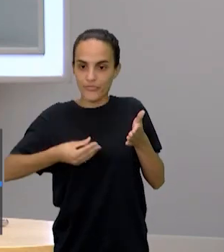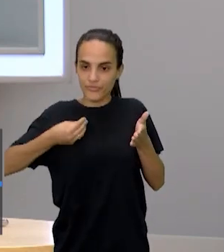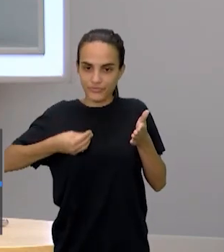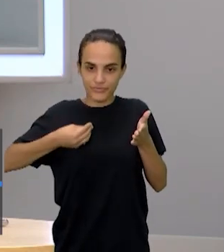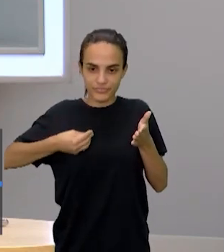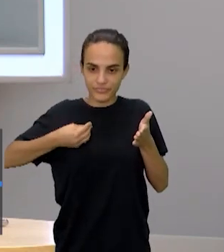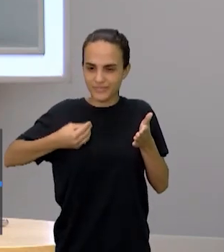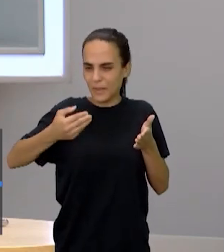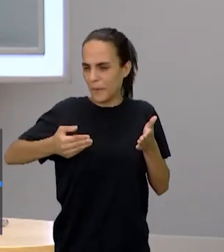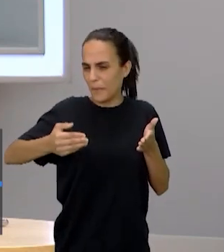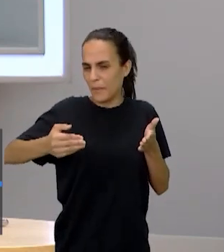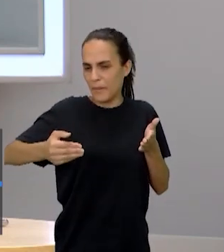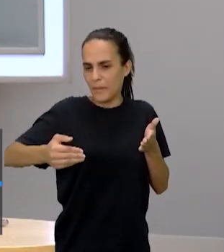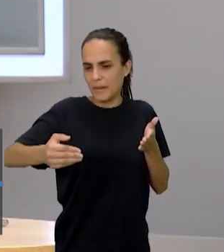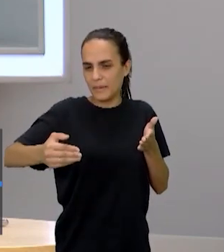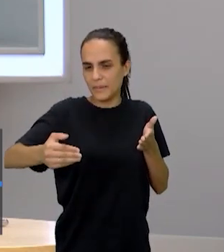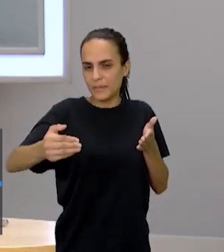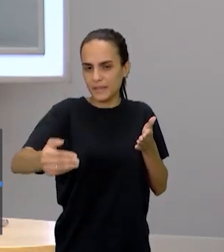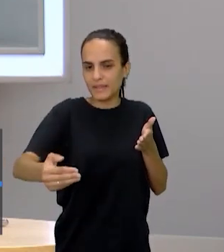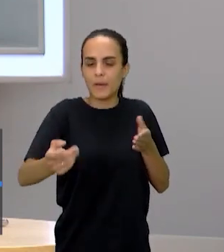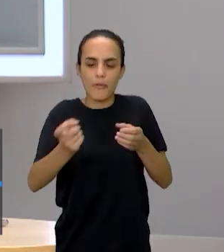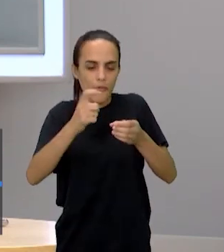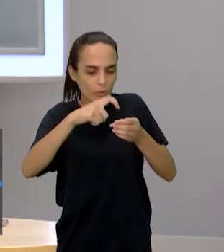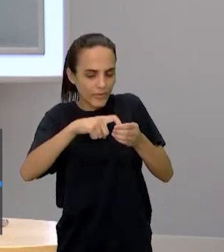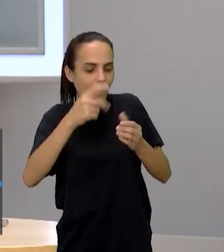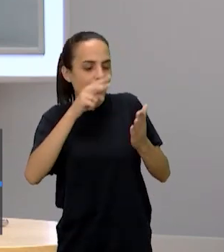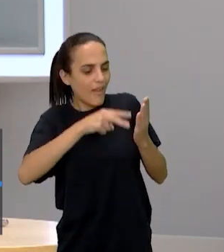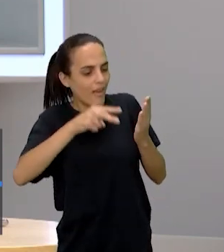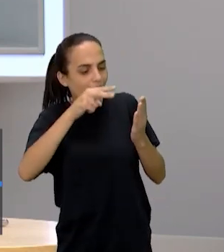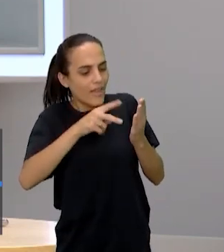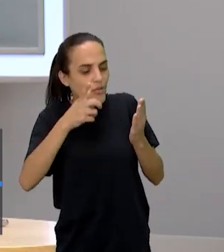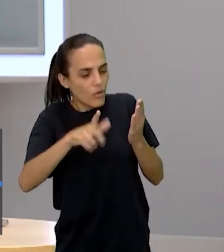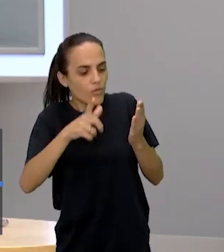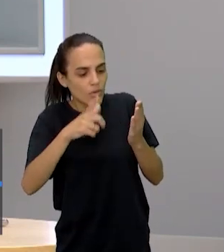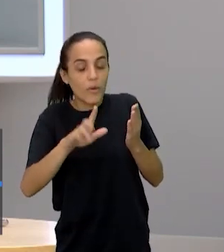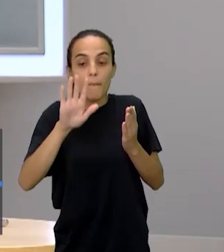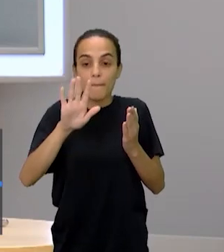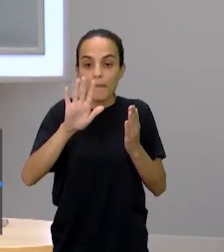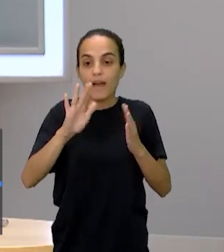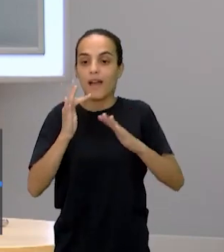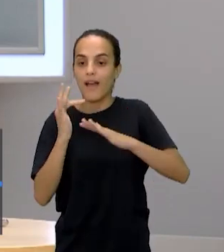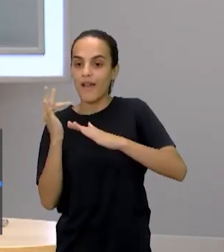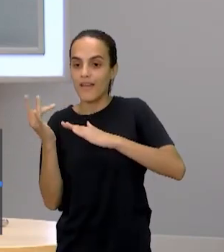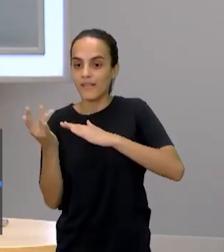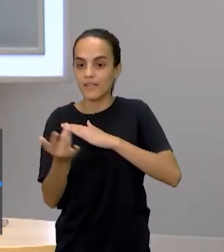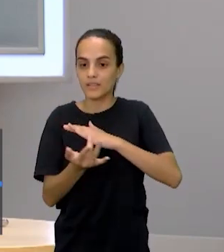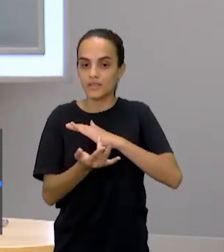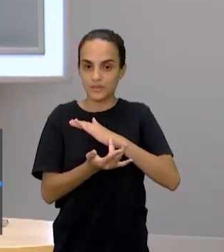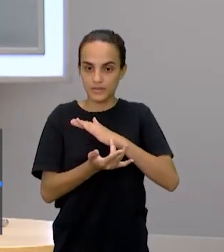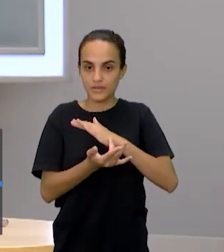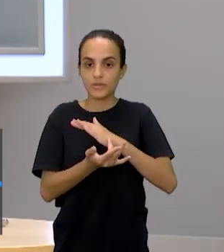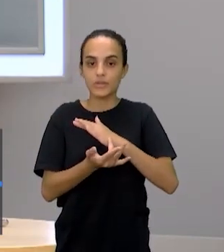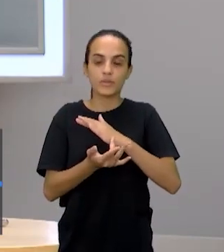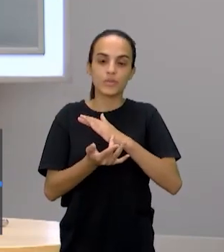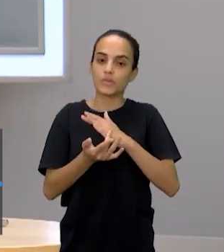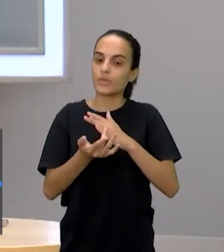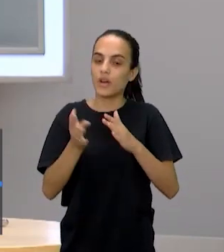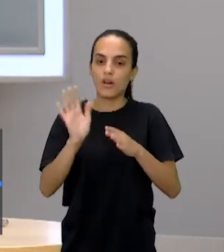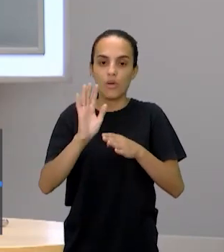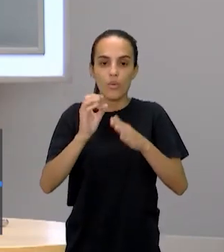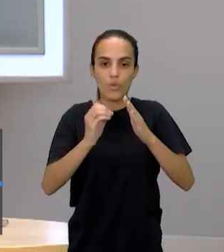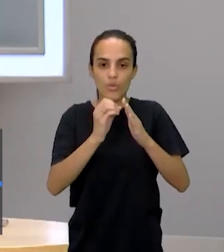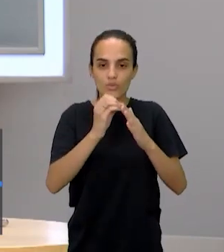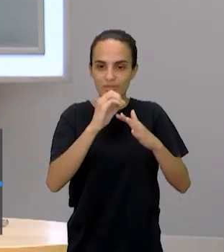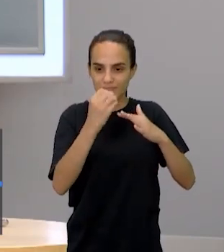livro durante muito tempo, então dá para eu voltar, reler e ver. Na rede social, o feed, né, ele vai